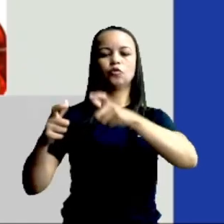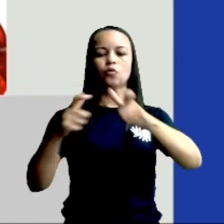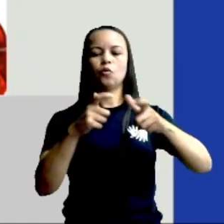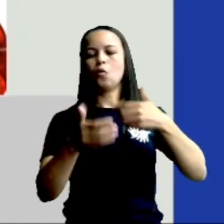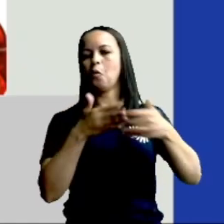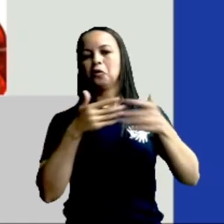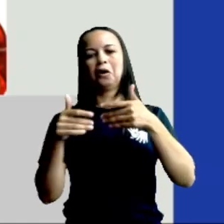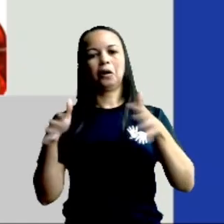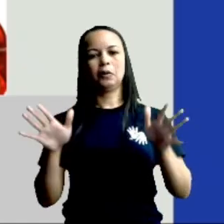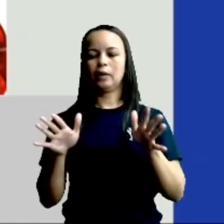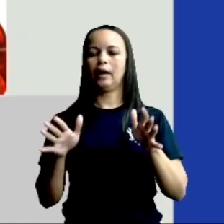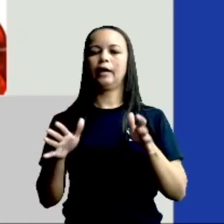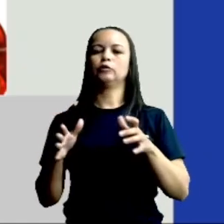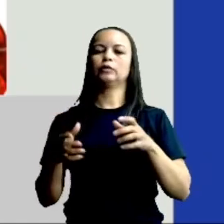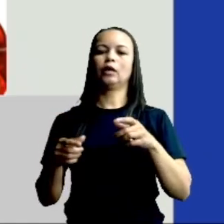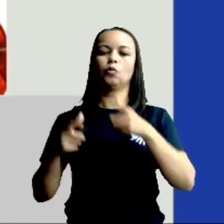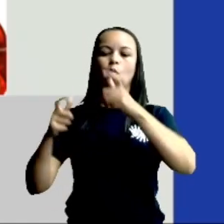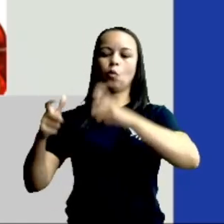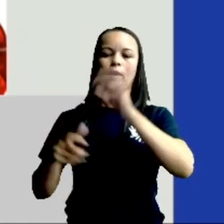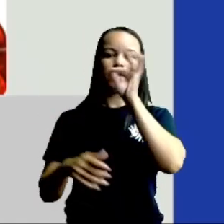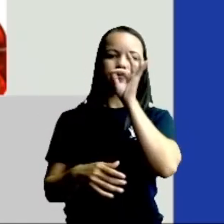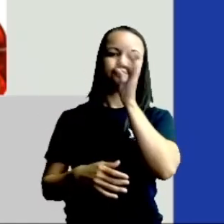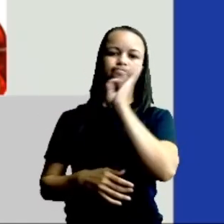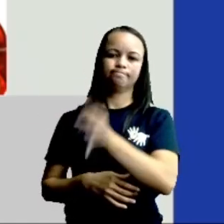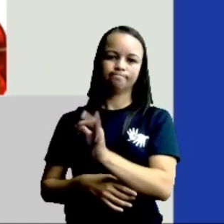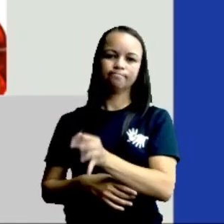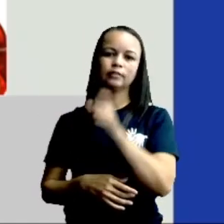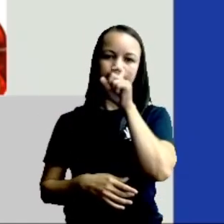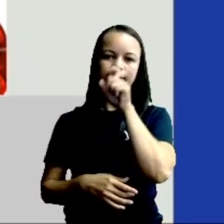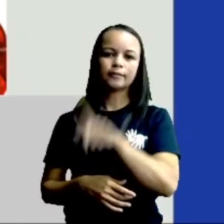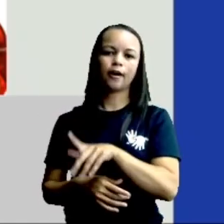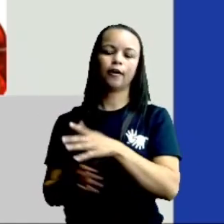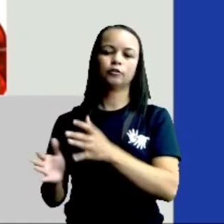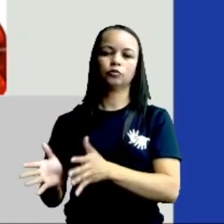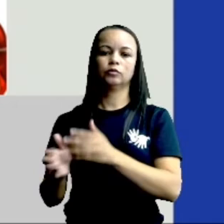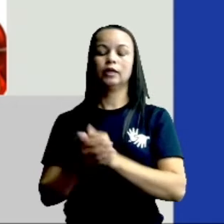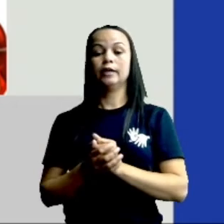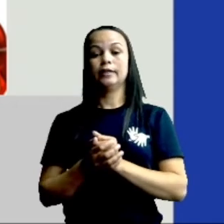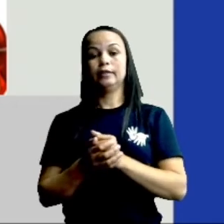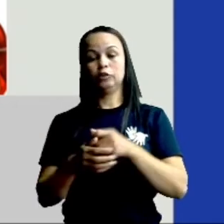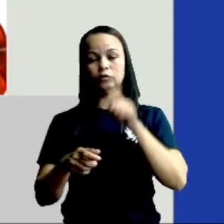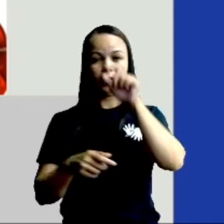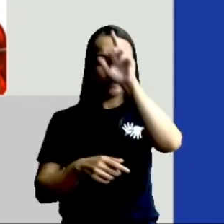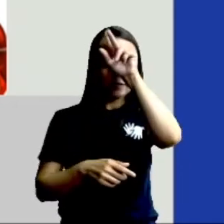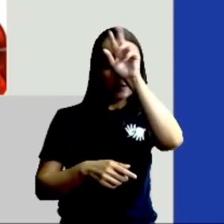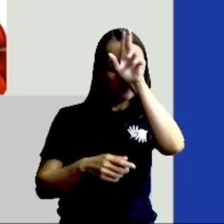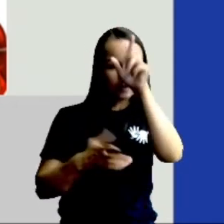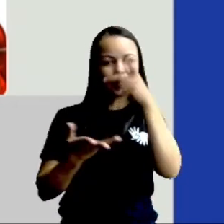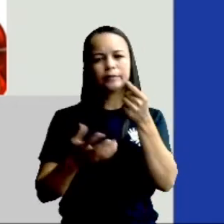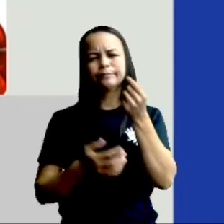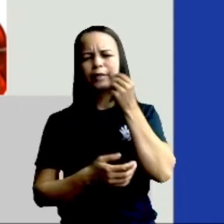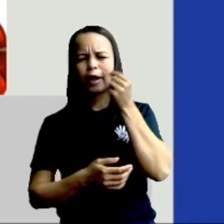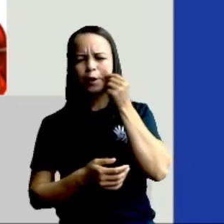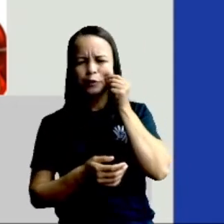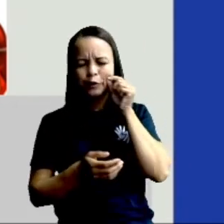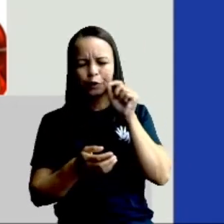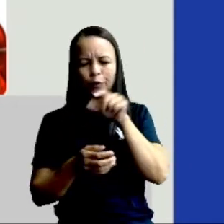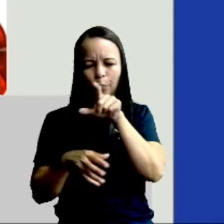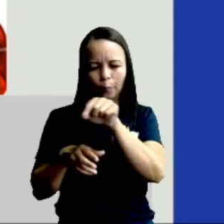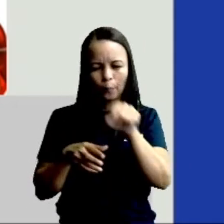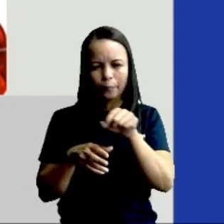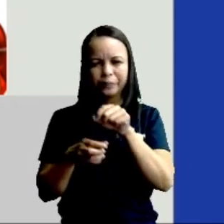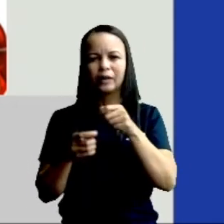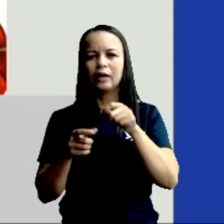correto, isso mesmo. E lixo, como eu falei, atrai pragas. o ratinho vem ali comer aquele lixo, aí